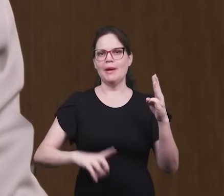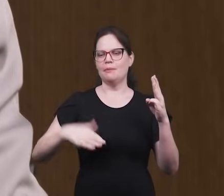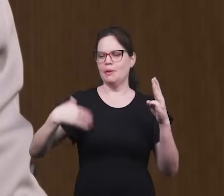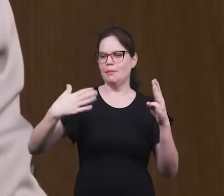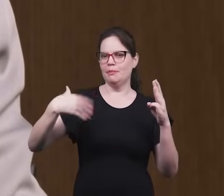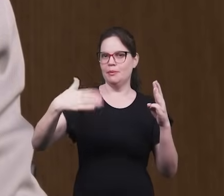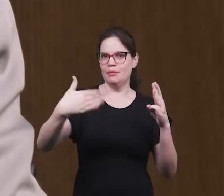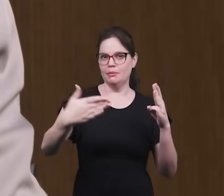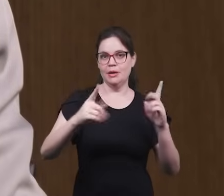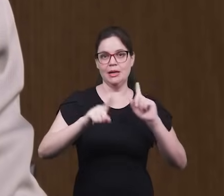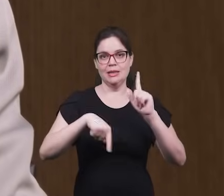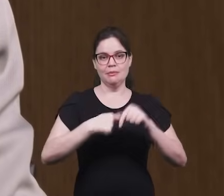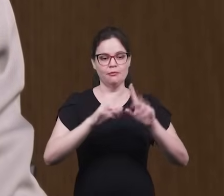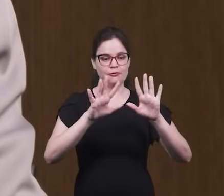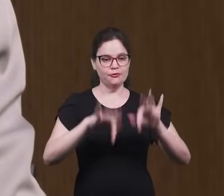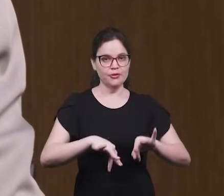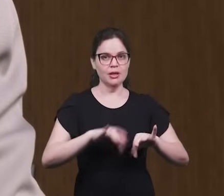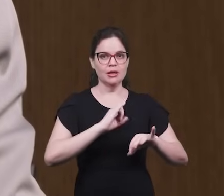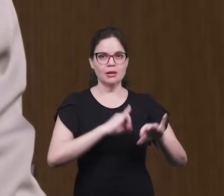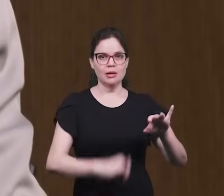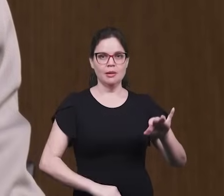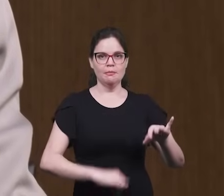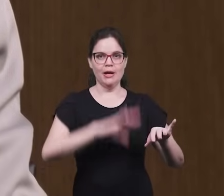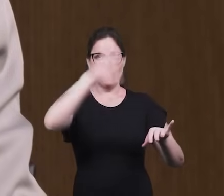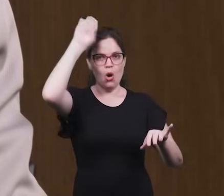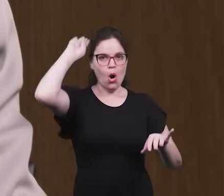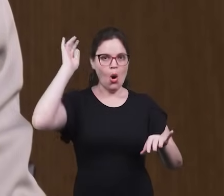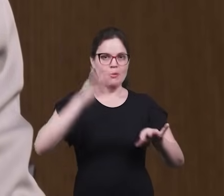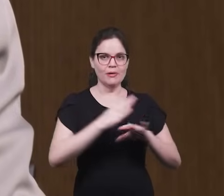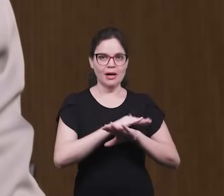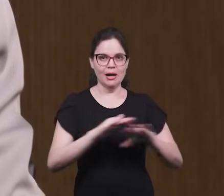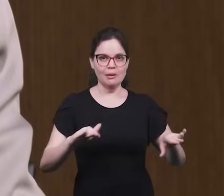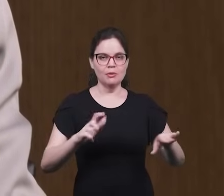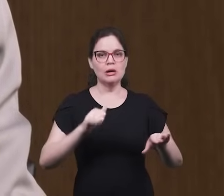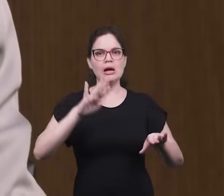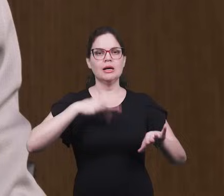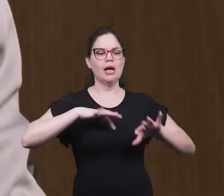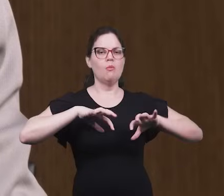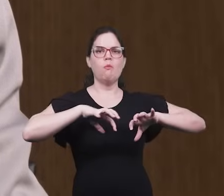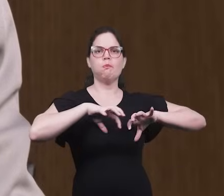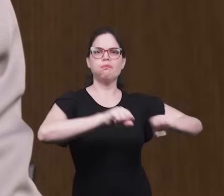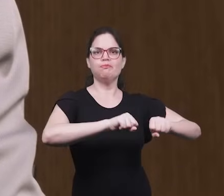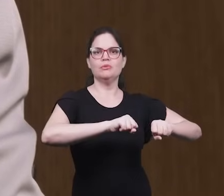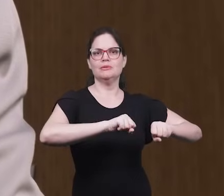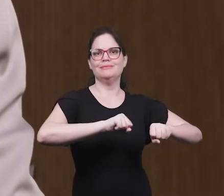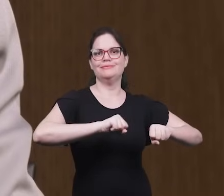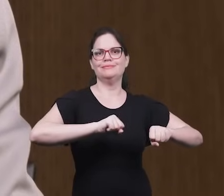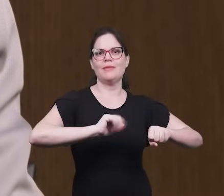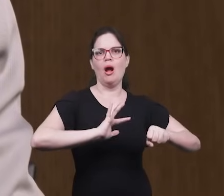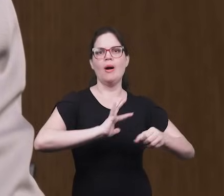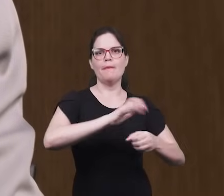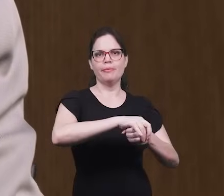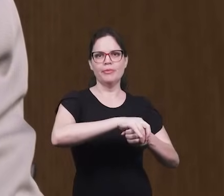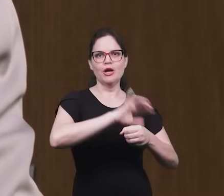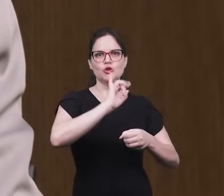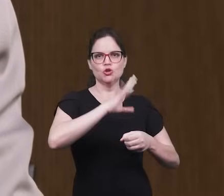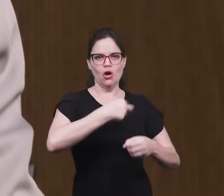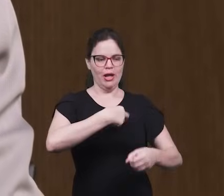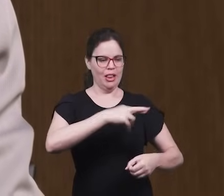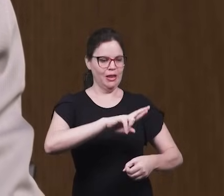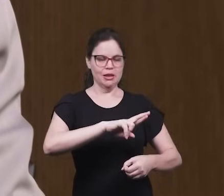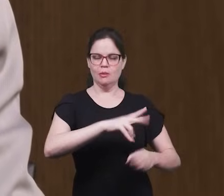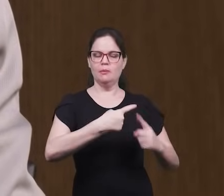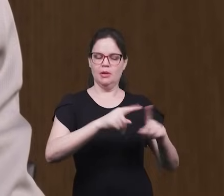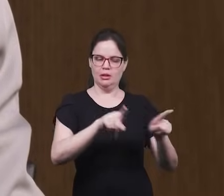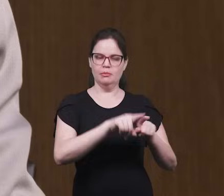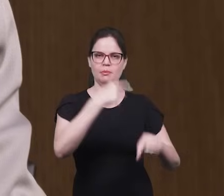que, após a queda do Império Romano, quem estava estruturado para tomar esse governo, que não era apenas um governo religioso, mas um governo, acima de